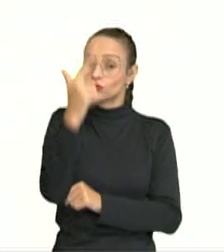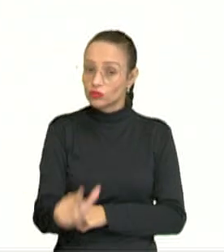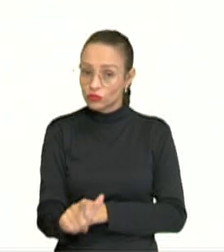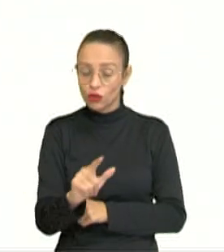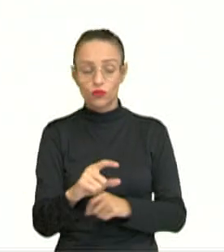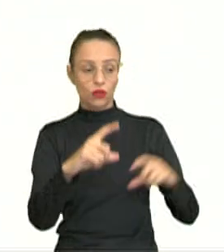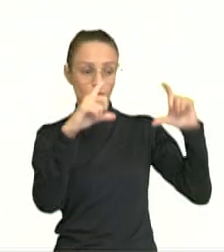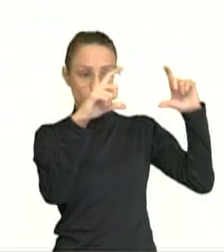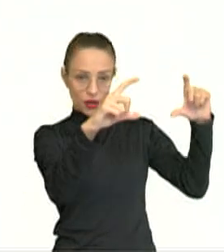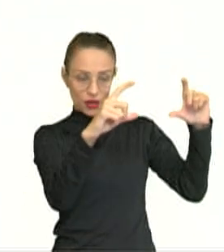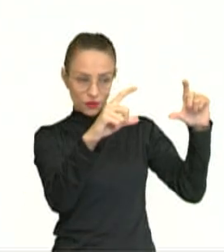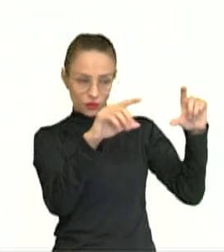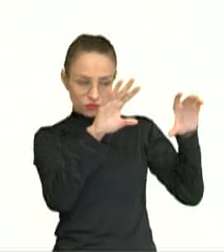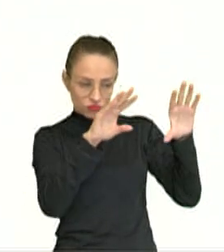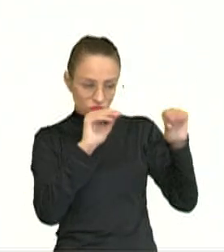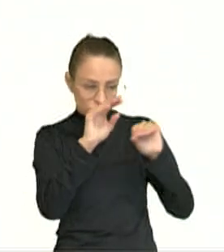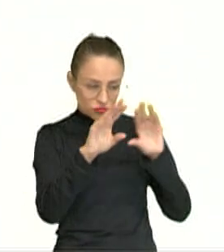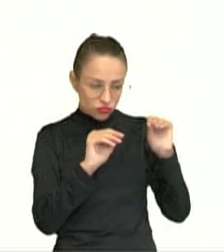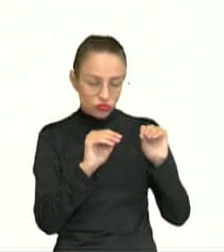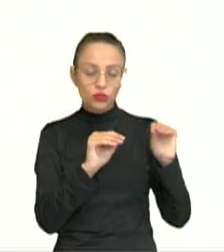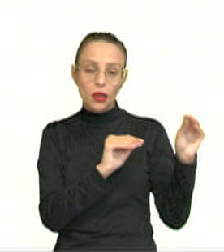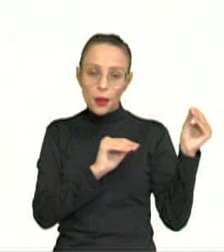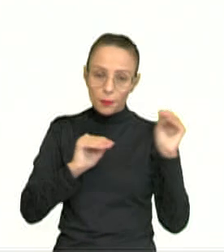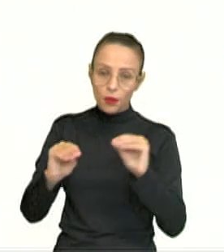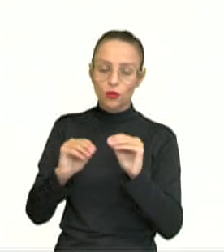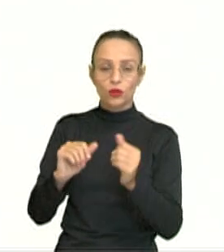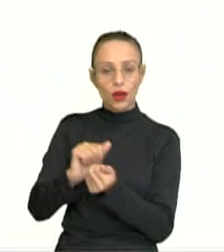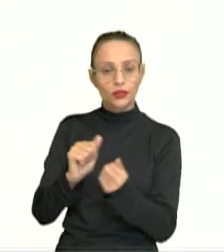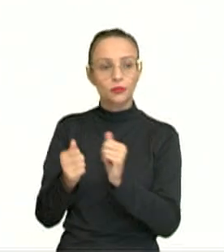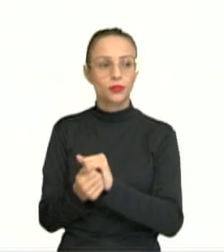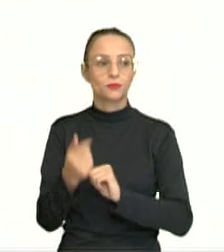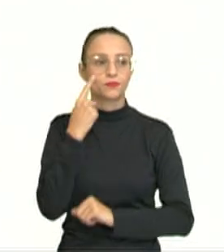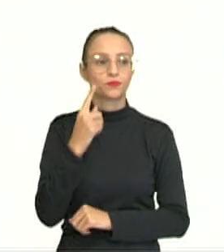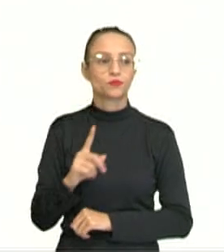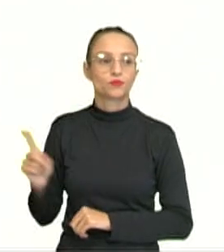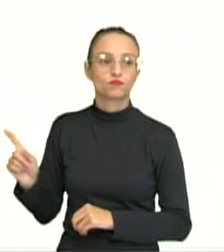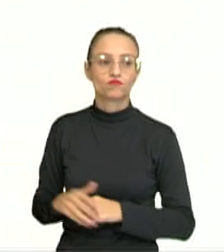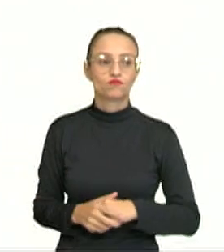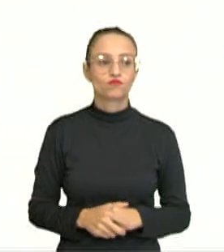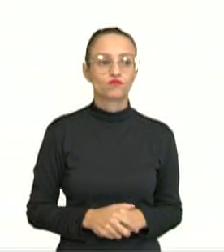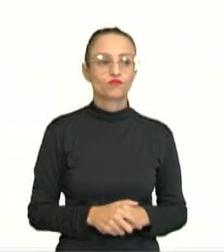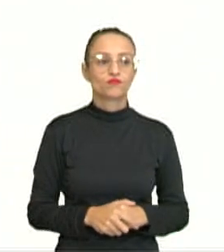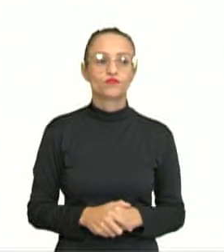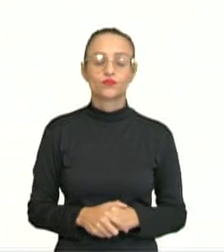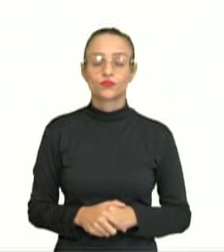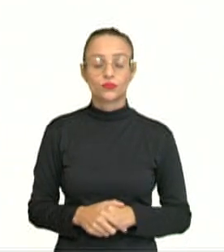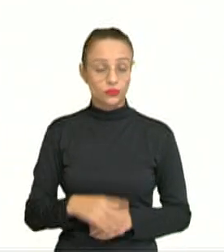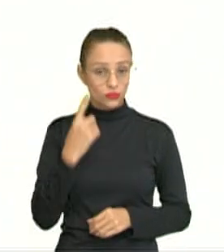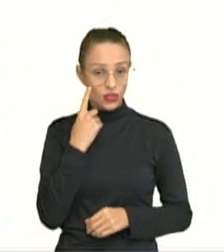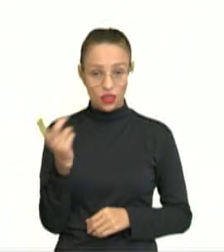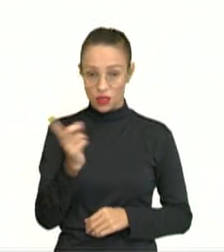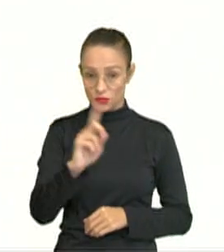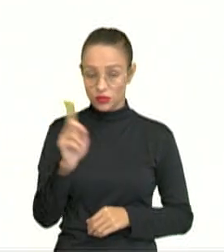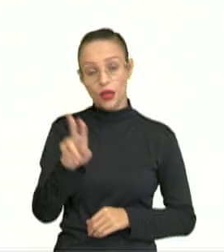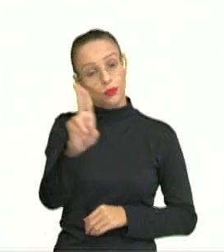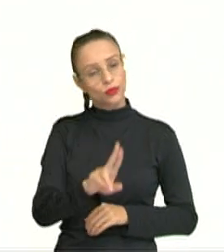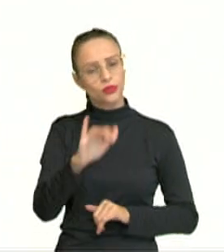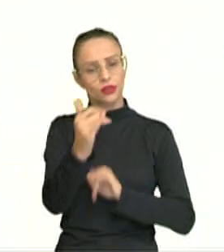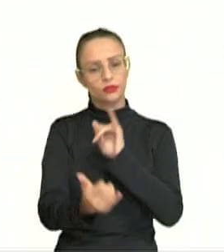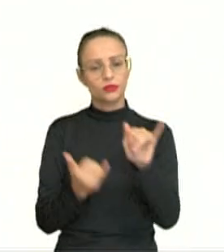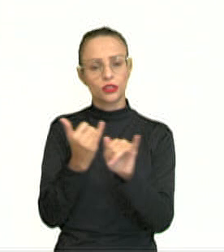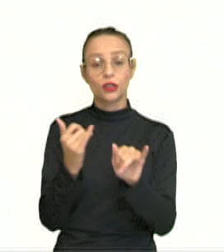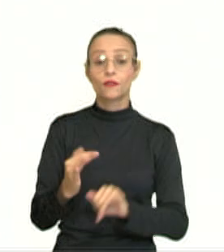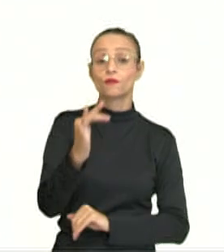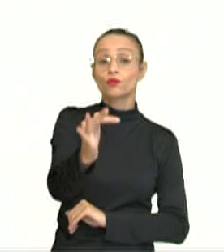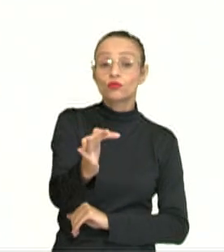esse parágrafo utilizando as suas próprias palavras, ok? Então vamos ler. Abre aspas, não saber usar a internet em um